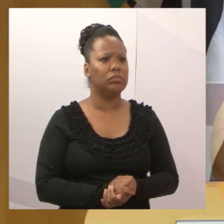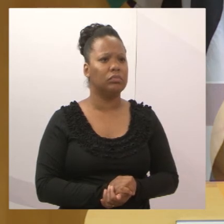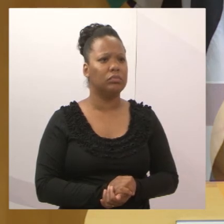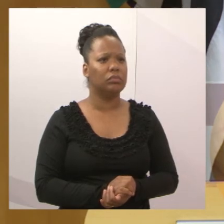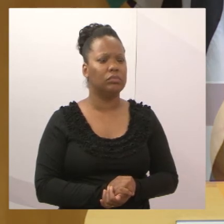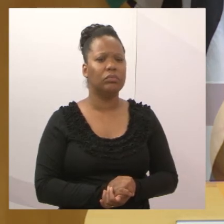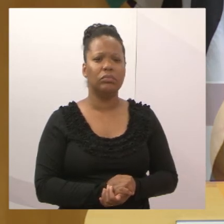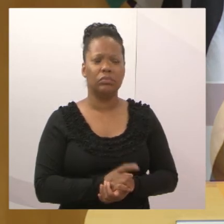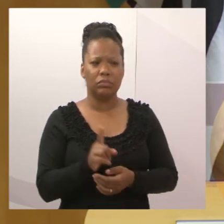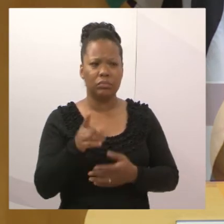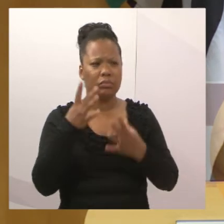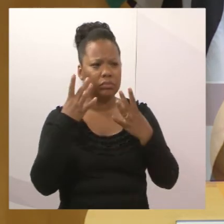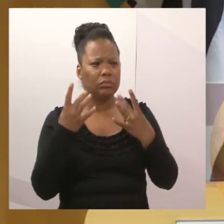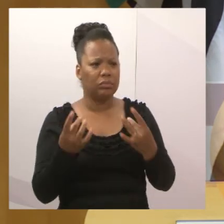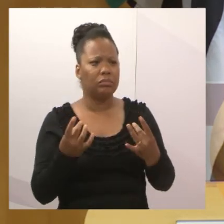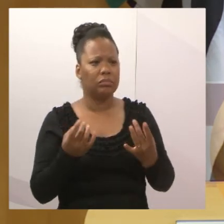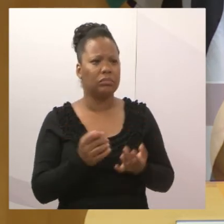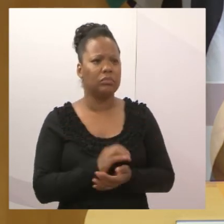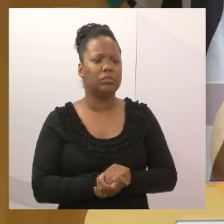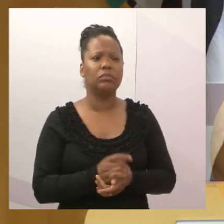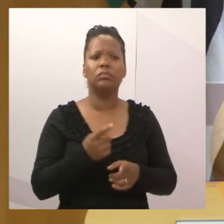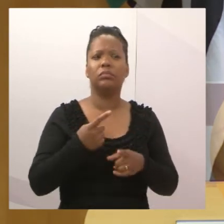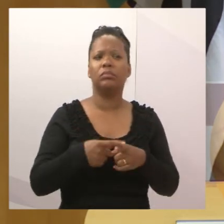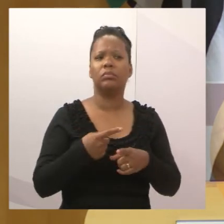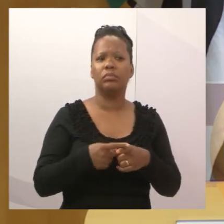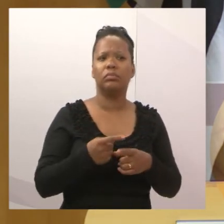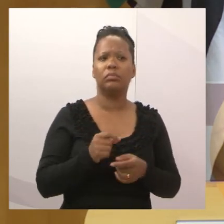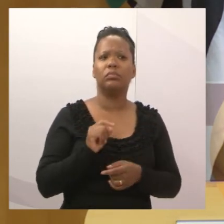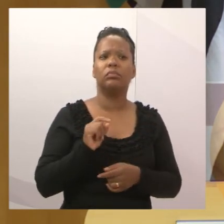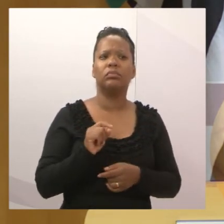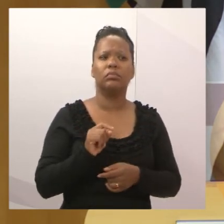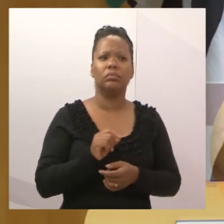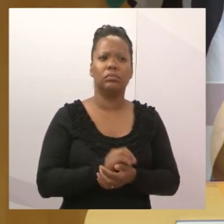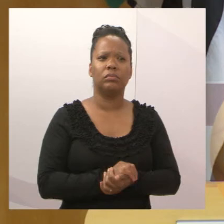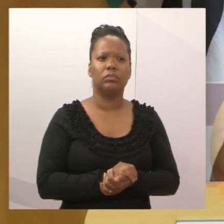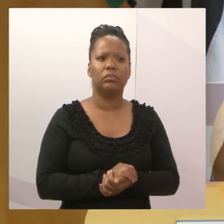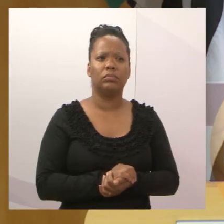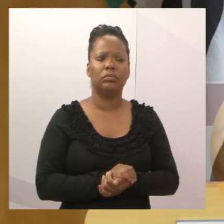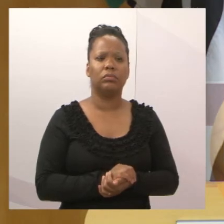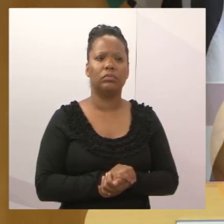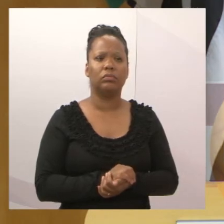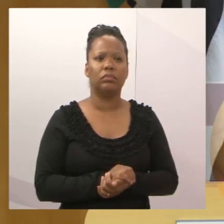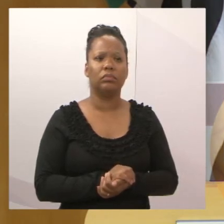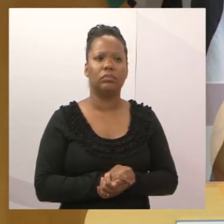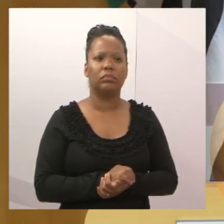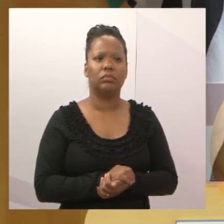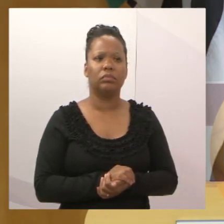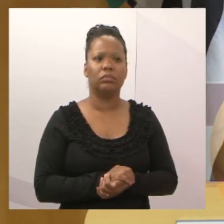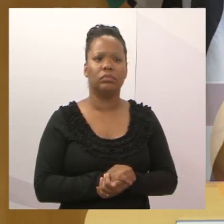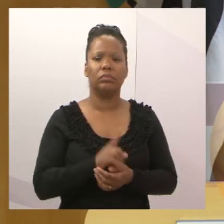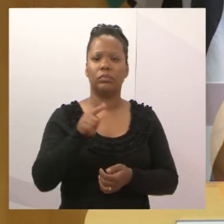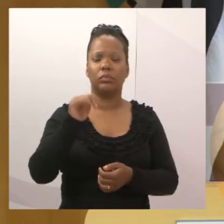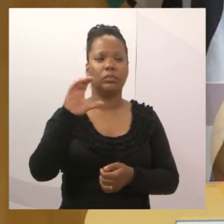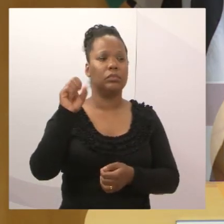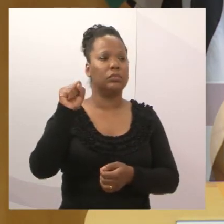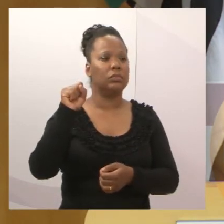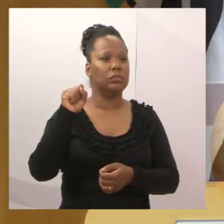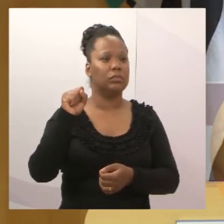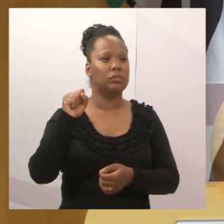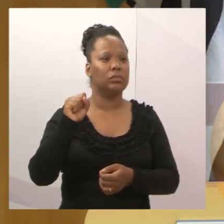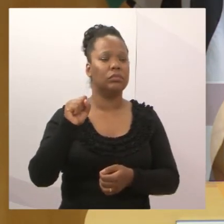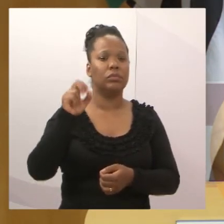preste bem atenção. Por que que a entrada, por exemplo, da Lucas Nogueira